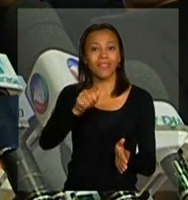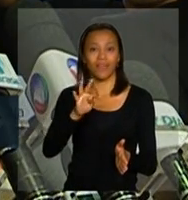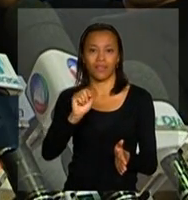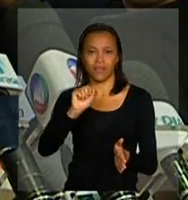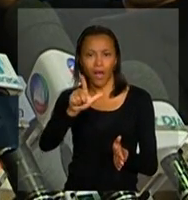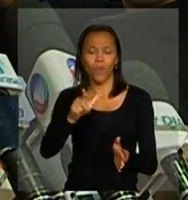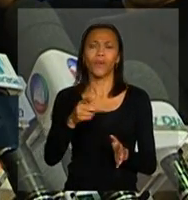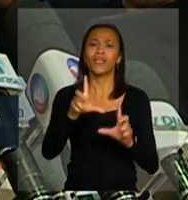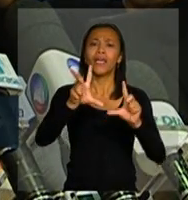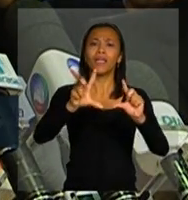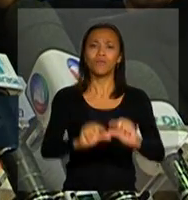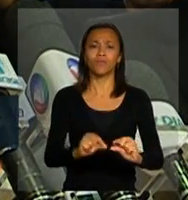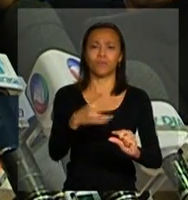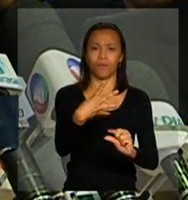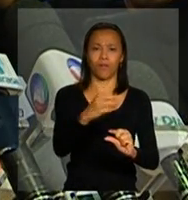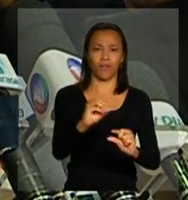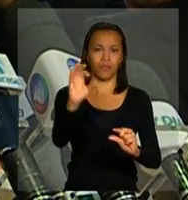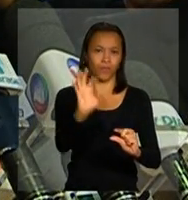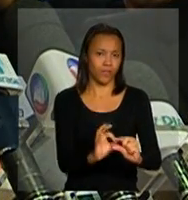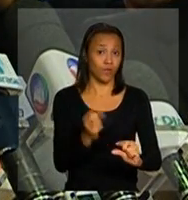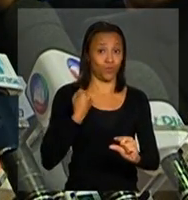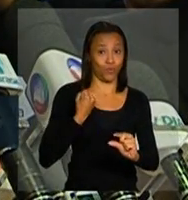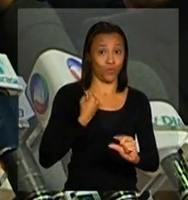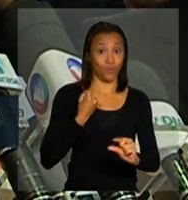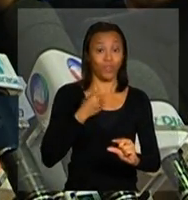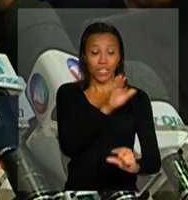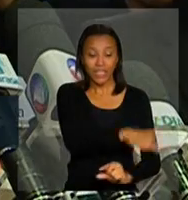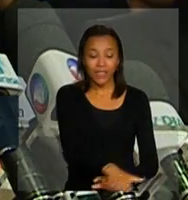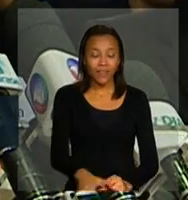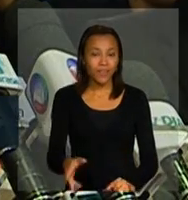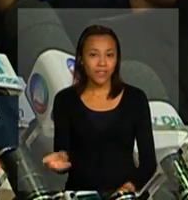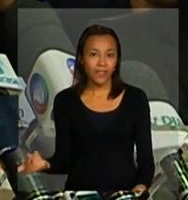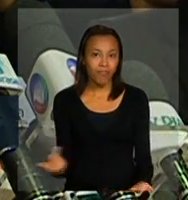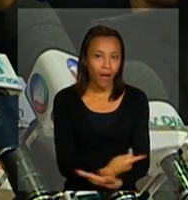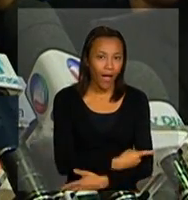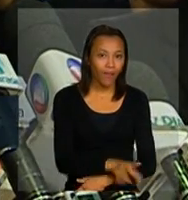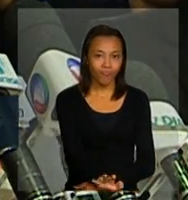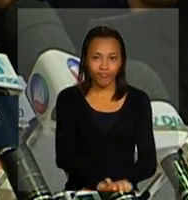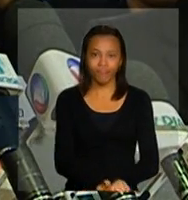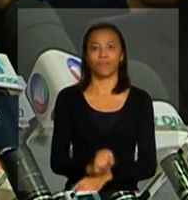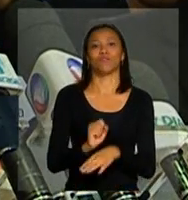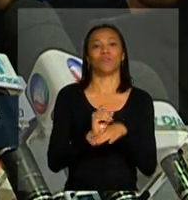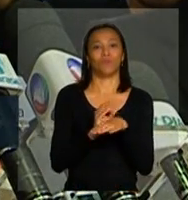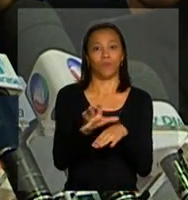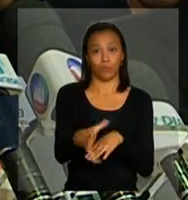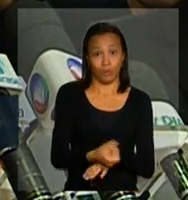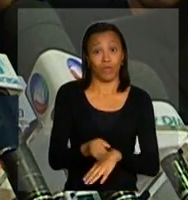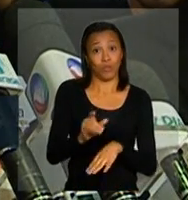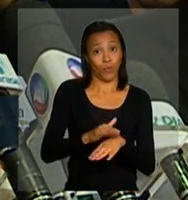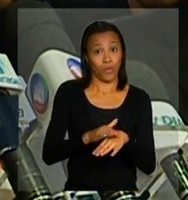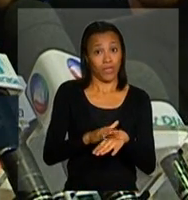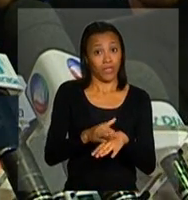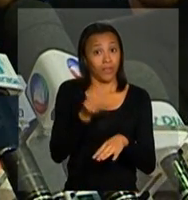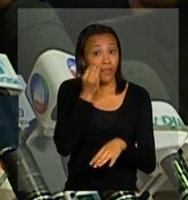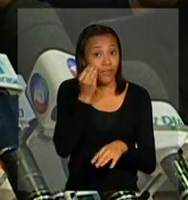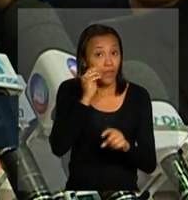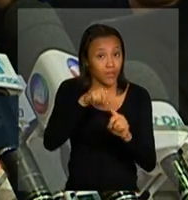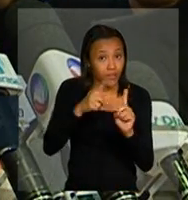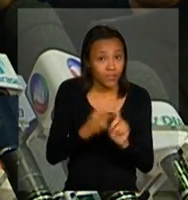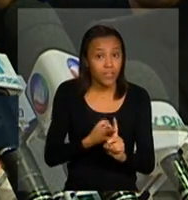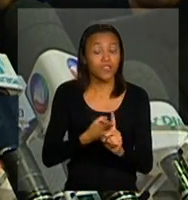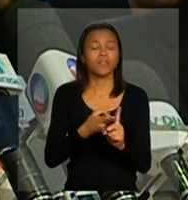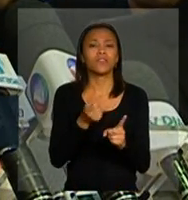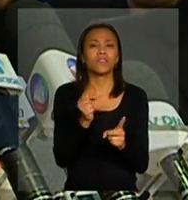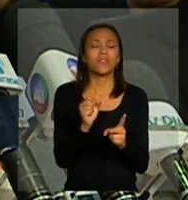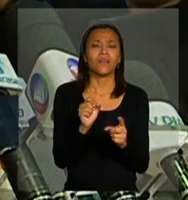de 40% o número de crianças infectadas pelo HIV, ou seja, testando a gestante, tratando a gestante